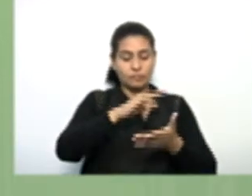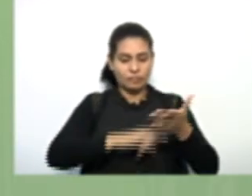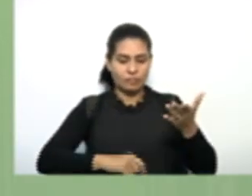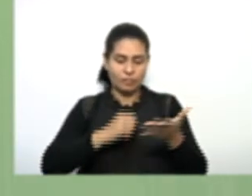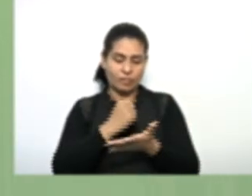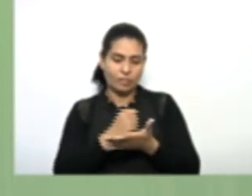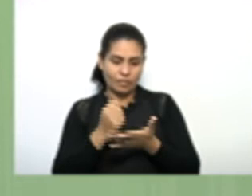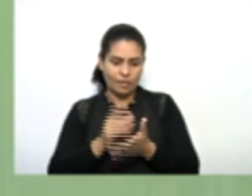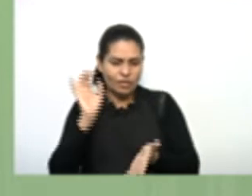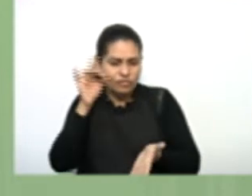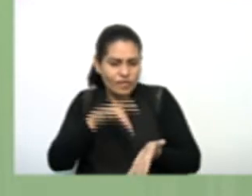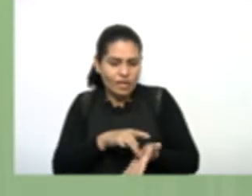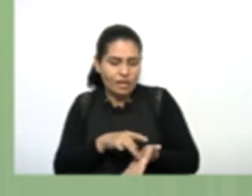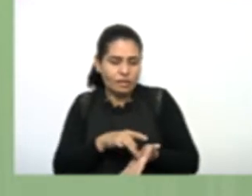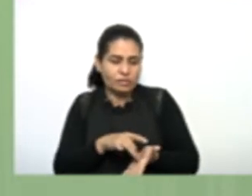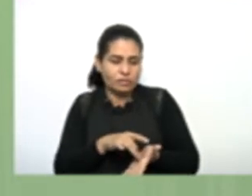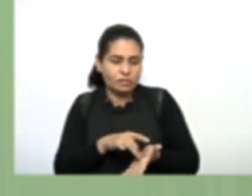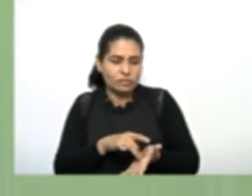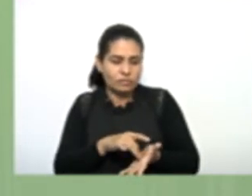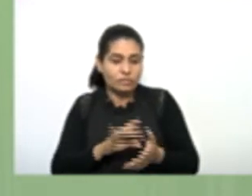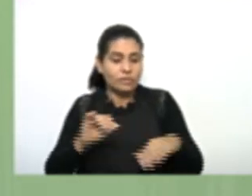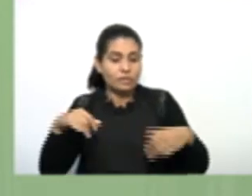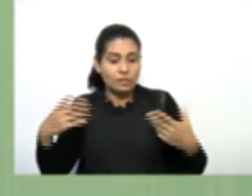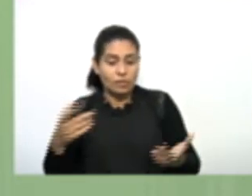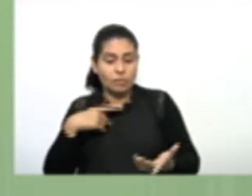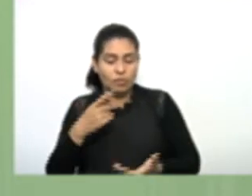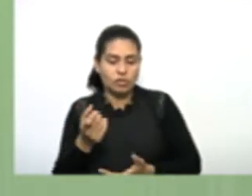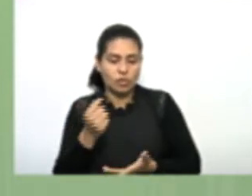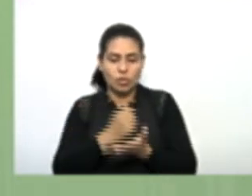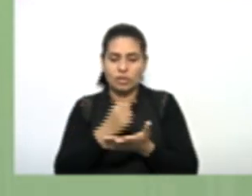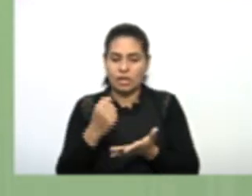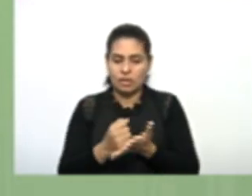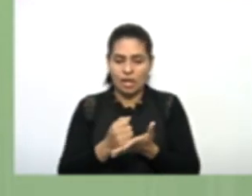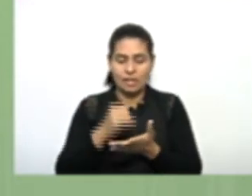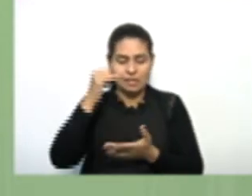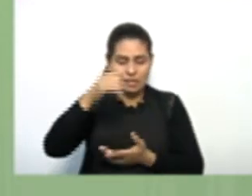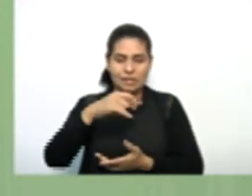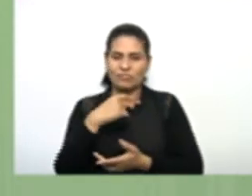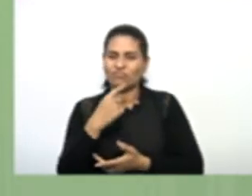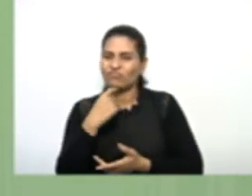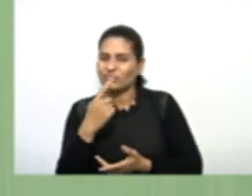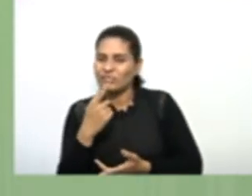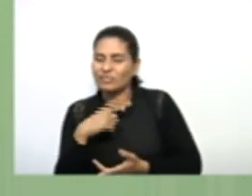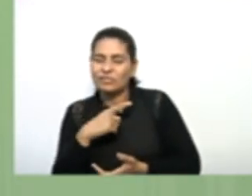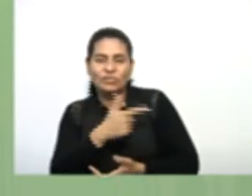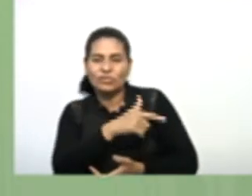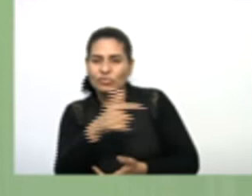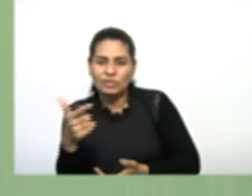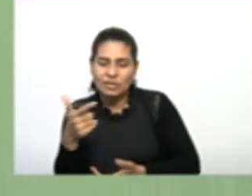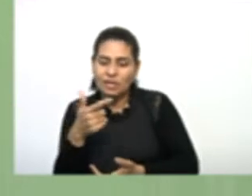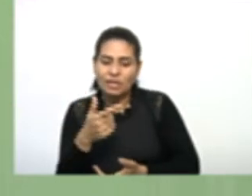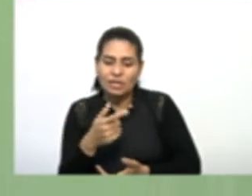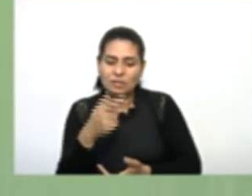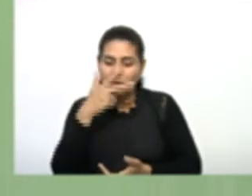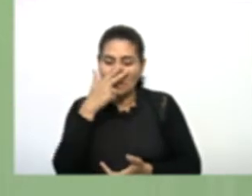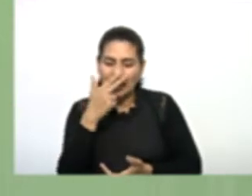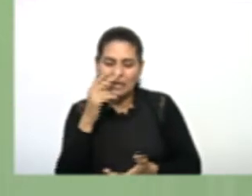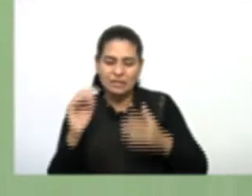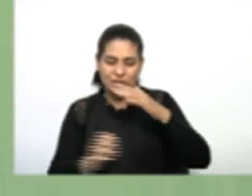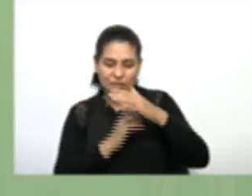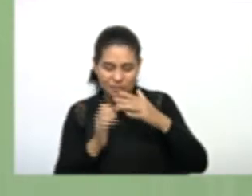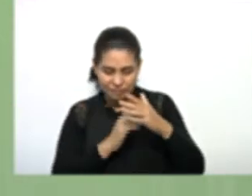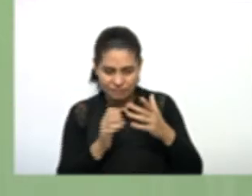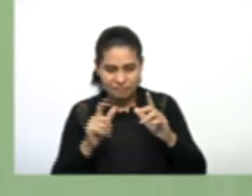é um contrato realidade. Logo, não pode ser contratantes que determinam a existência ou não de um contrato de